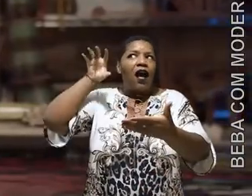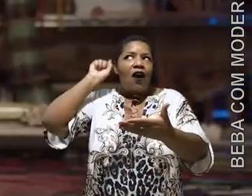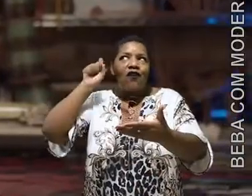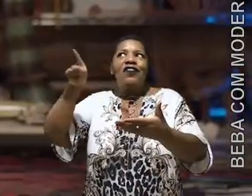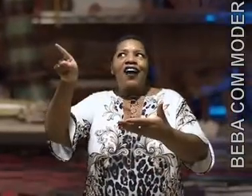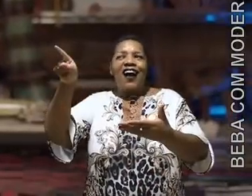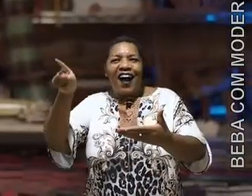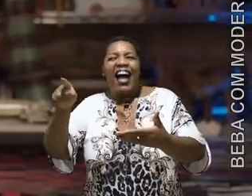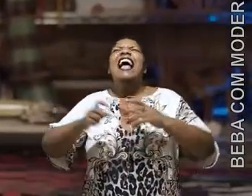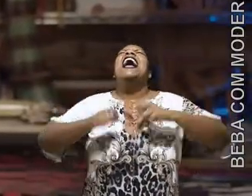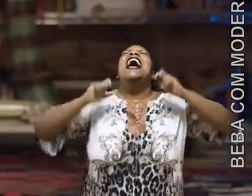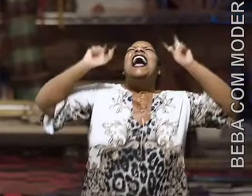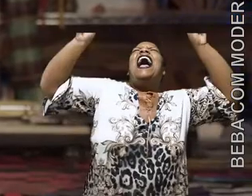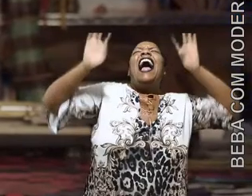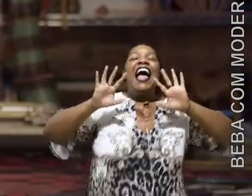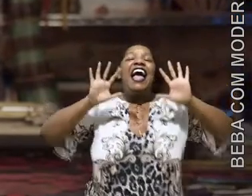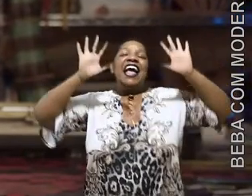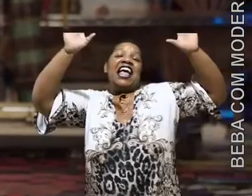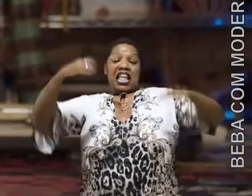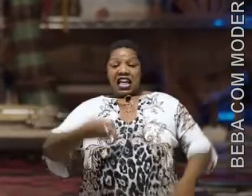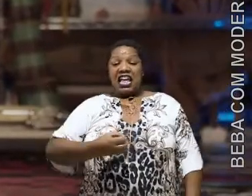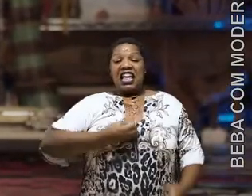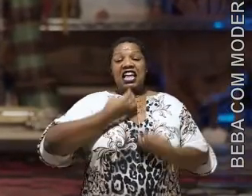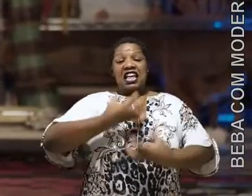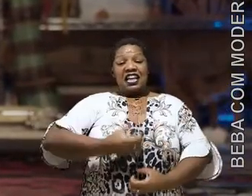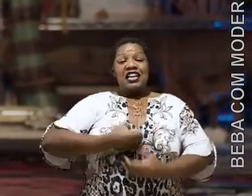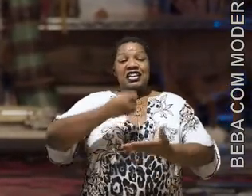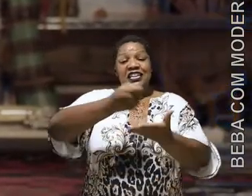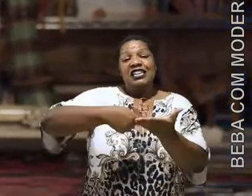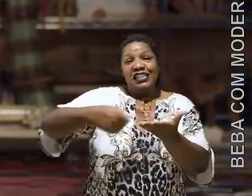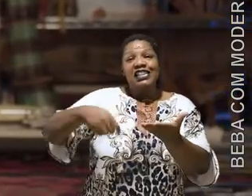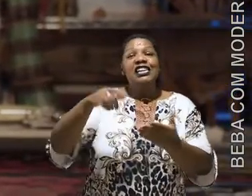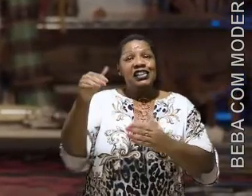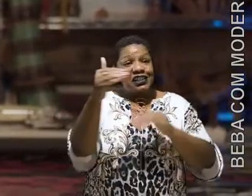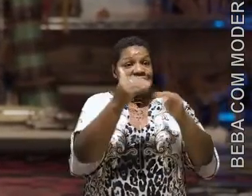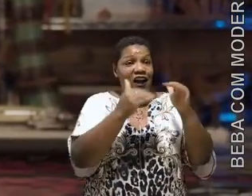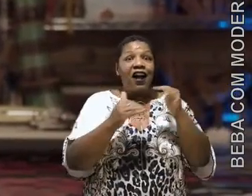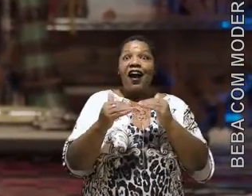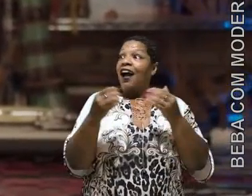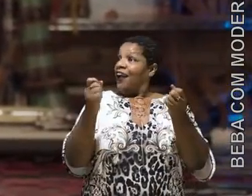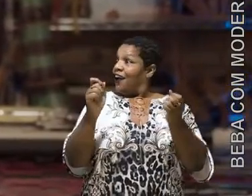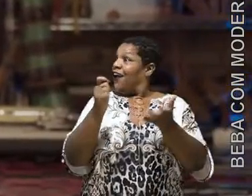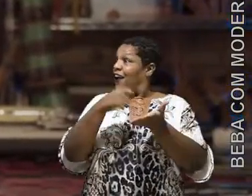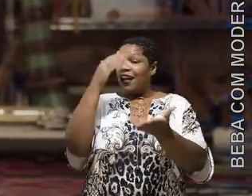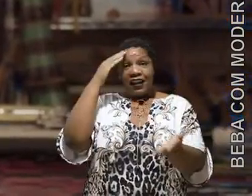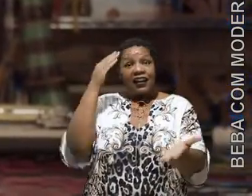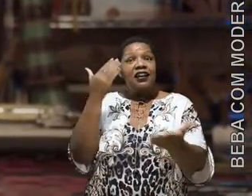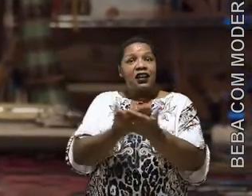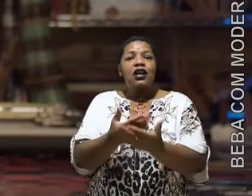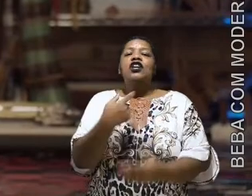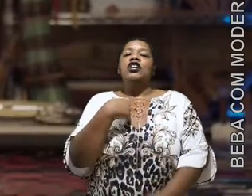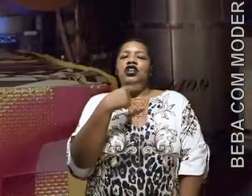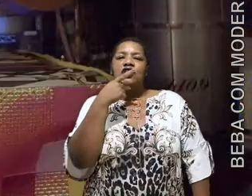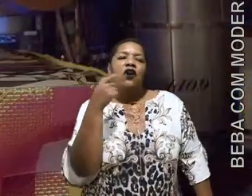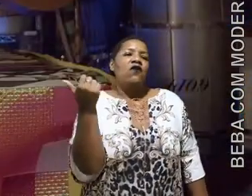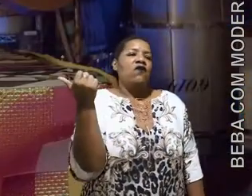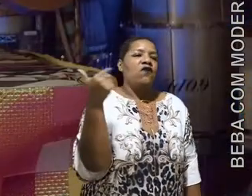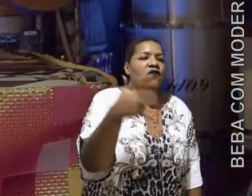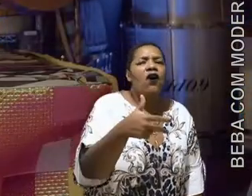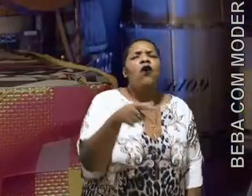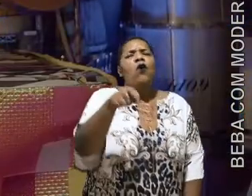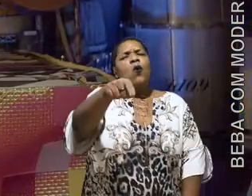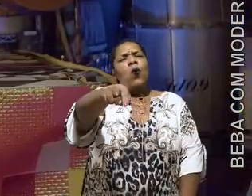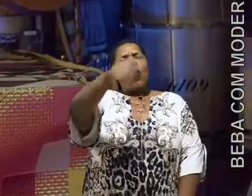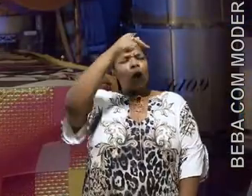de quem lê e quem houve também a gente acredita pela poesia na escrita Sinfonia transformada em partitura acredita